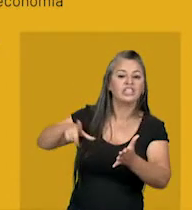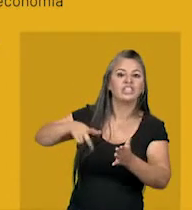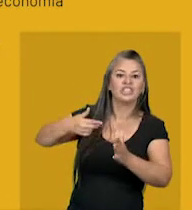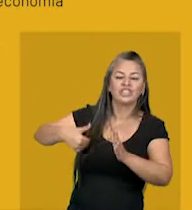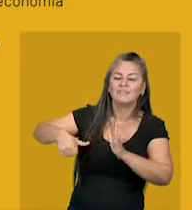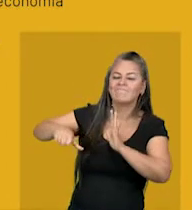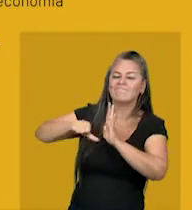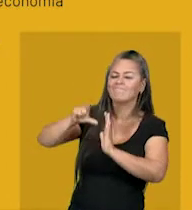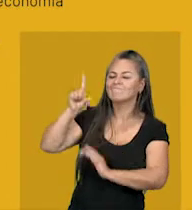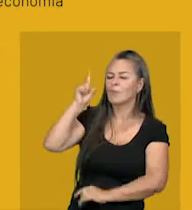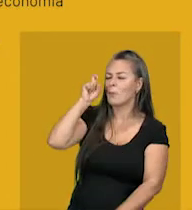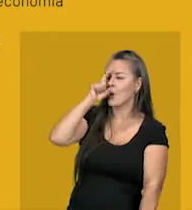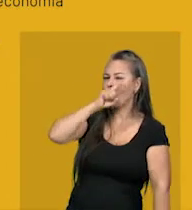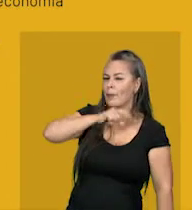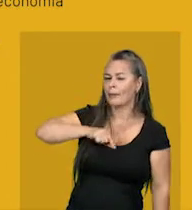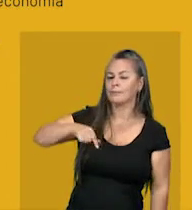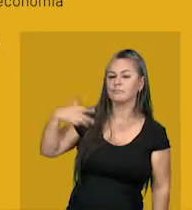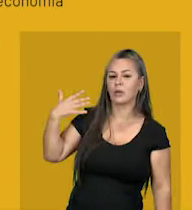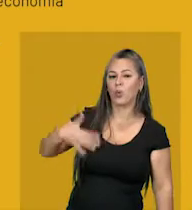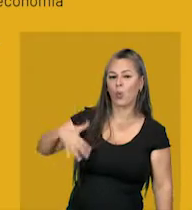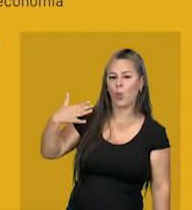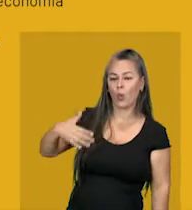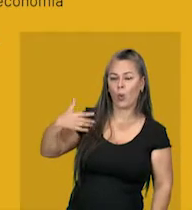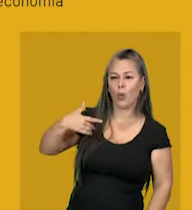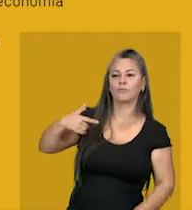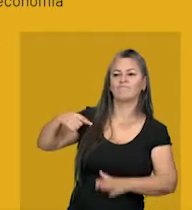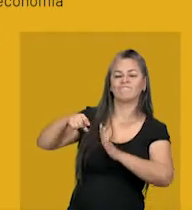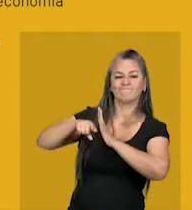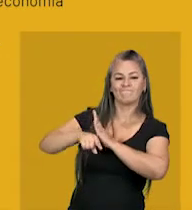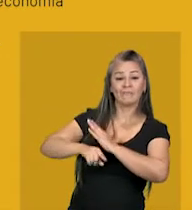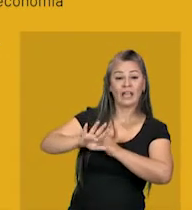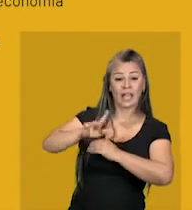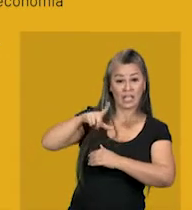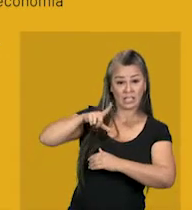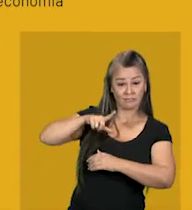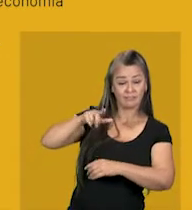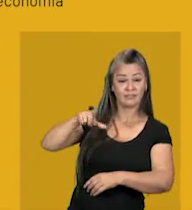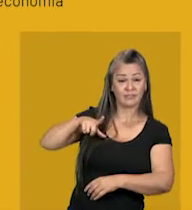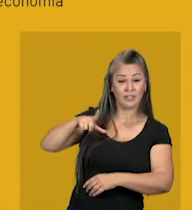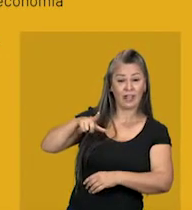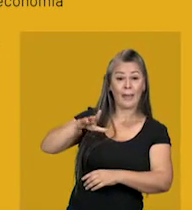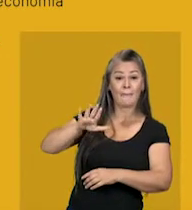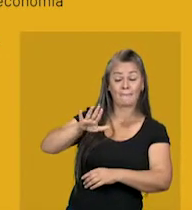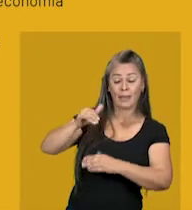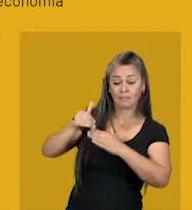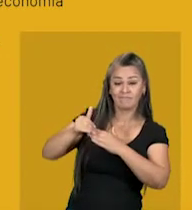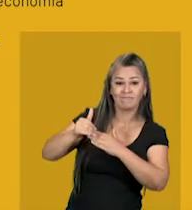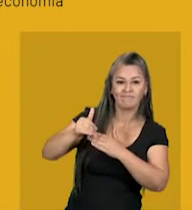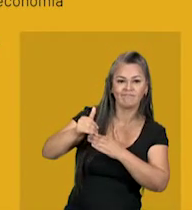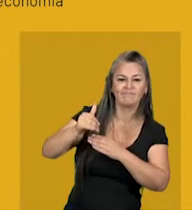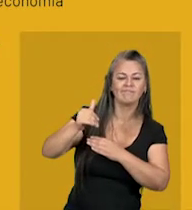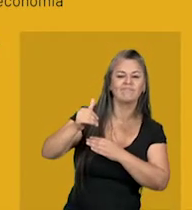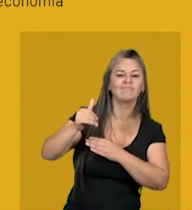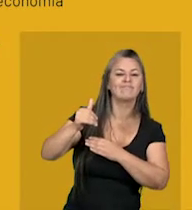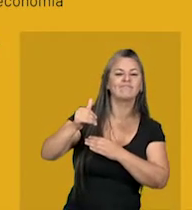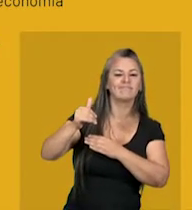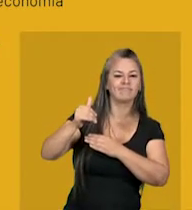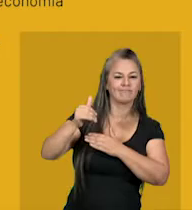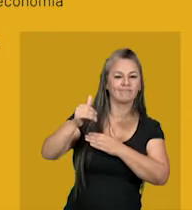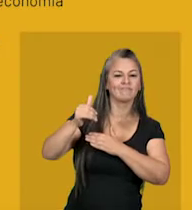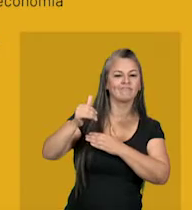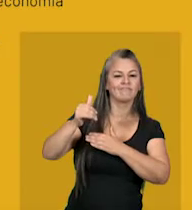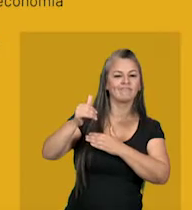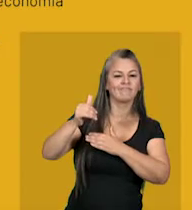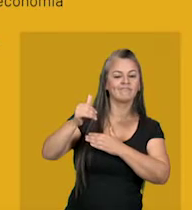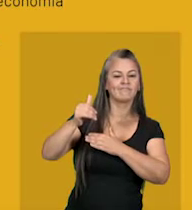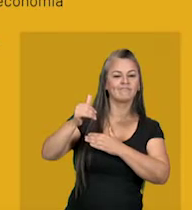e o socialismo estava acontecendo no leste, na Rússia, né, o fascismo já tinha sido vencido, E a ideia era a seguinte, olha, a gente